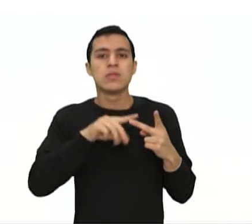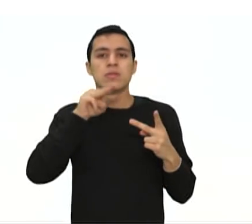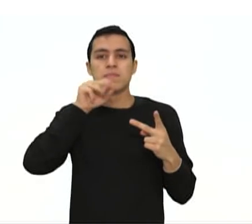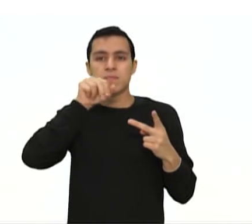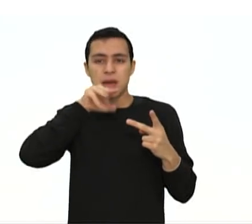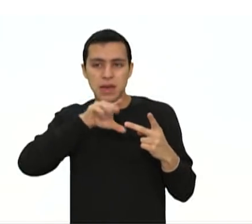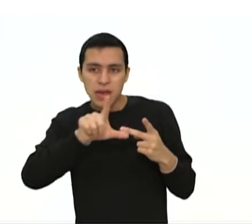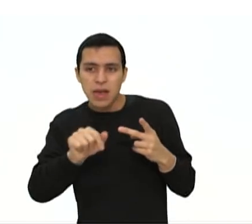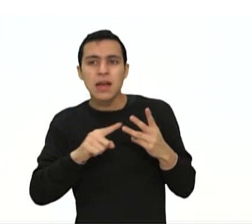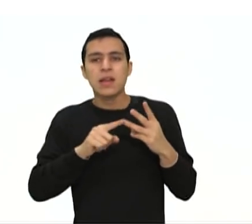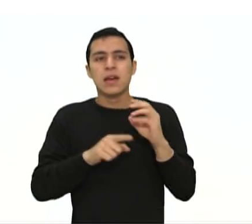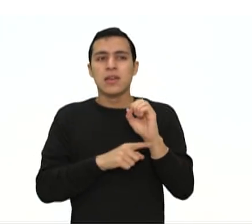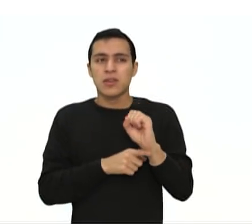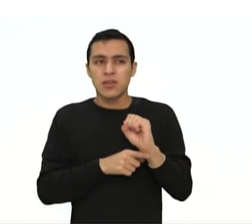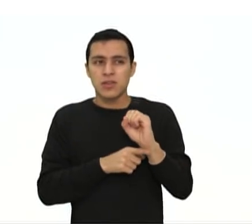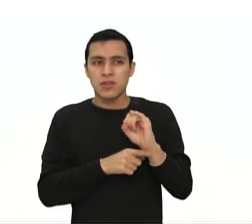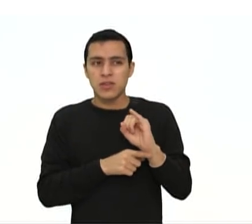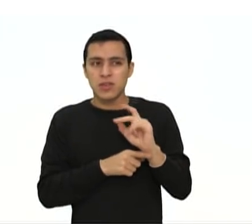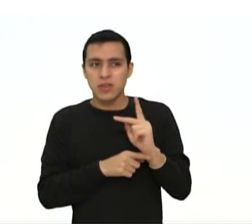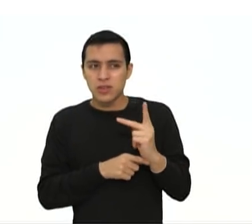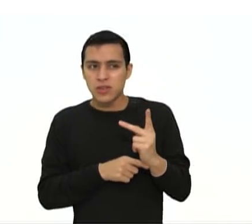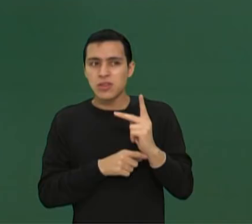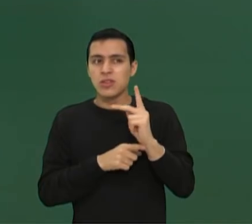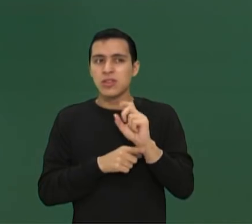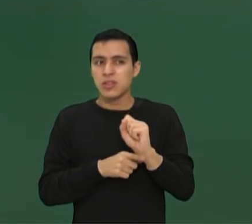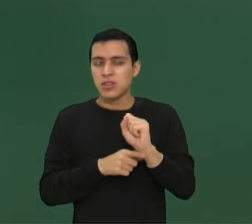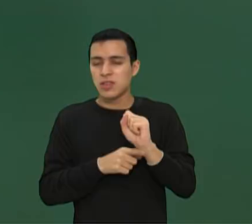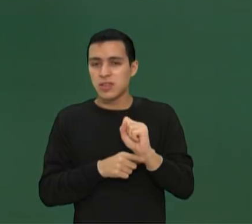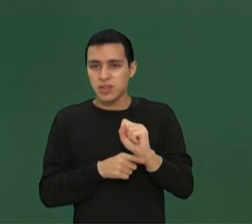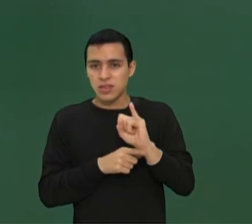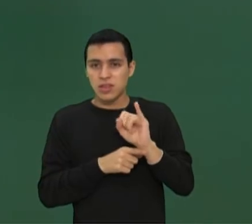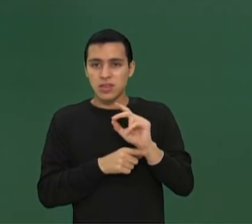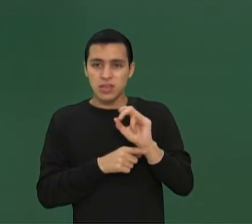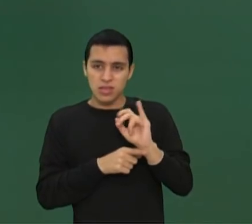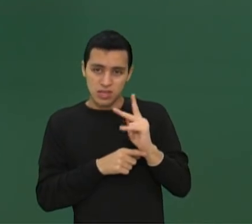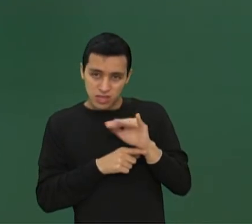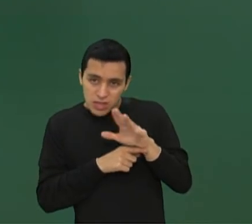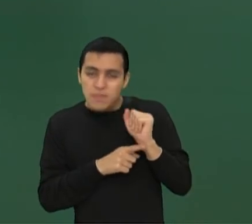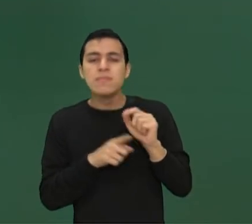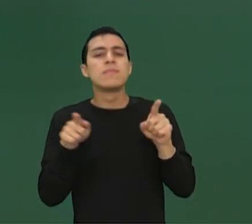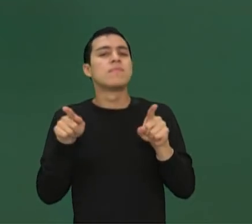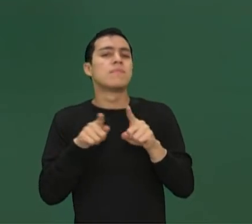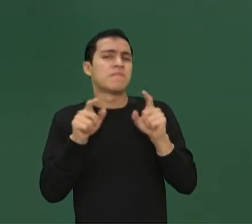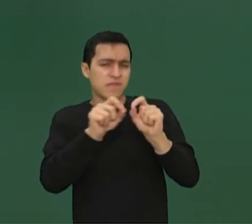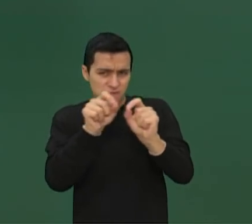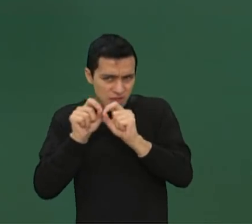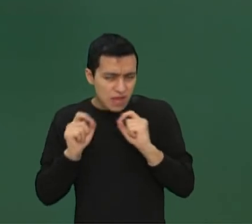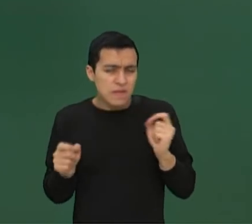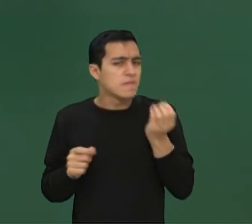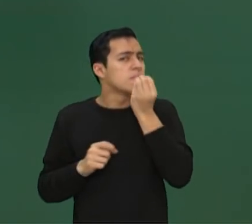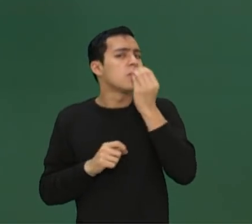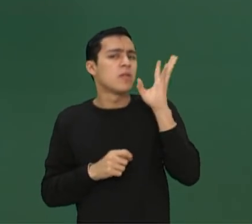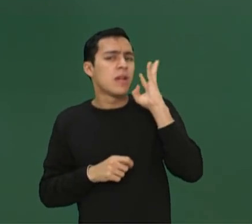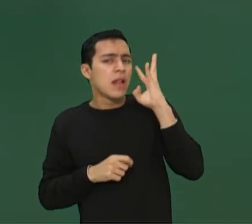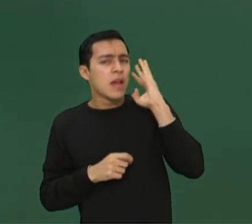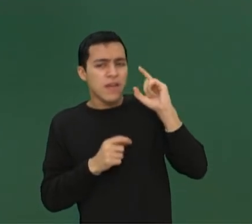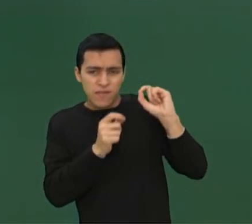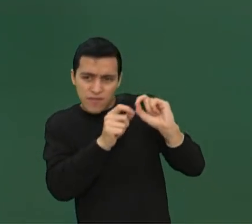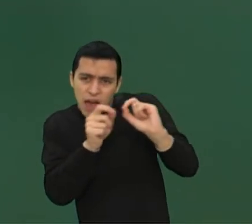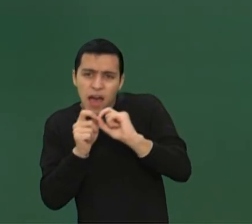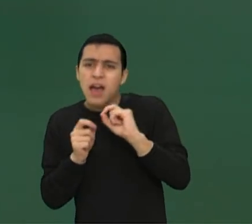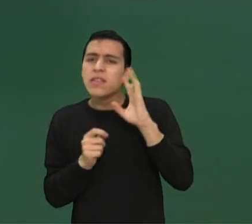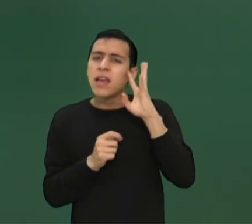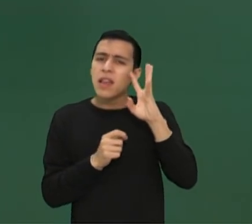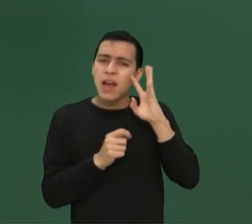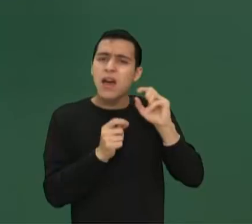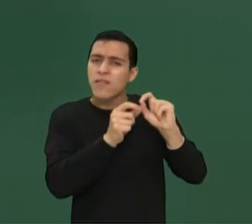o Tsushima. Então, o jogo da onça, principalmente, façam tabuleiro. Vocês vão gostar muito de jogar, pratiquem,